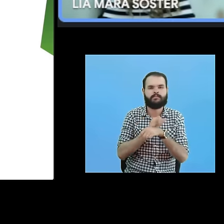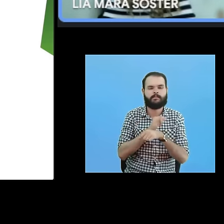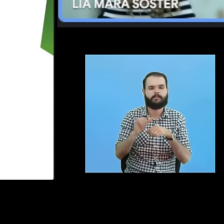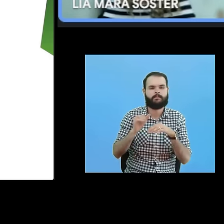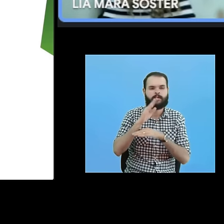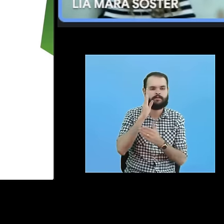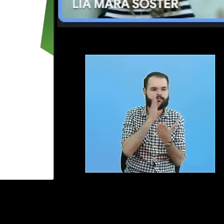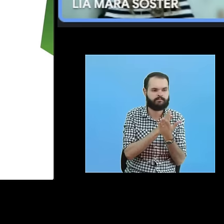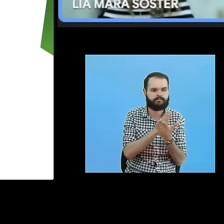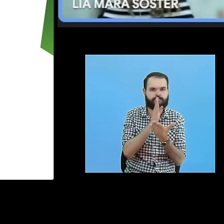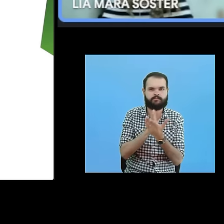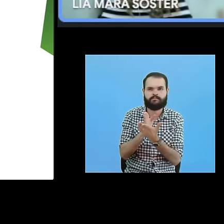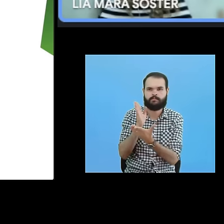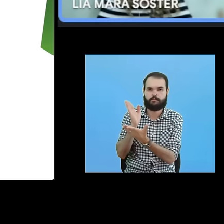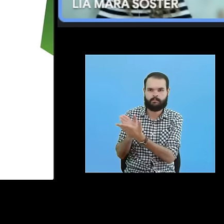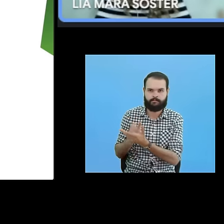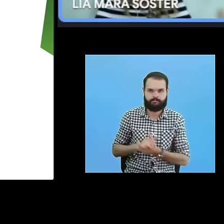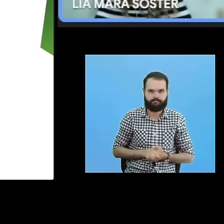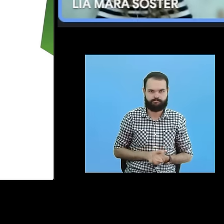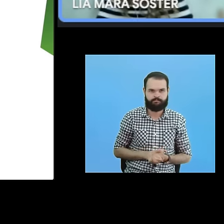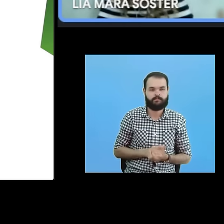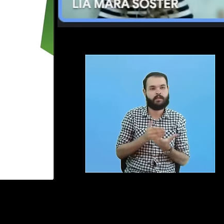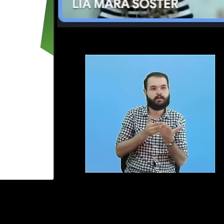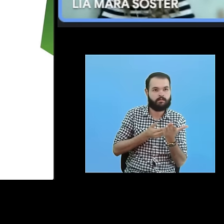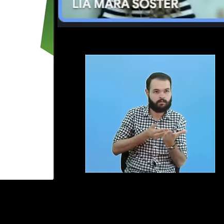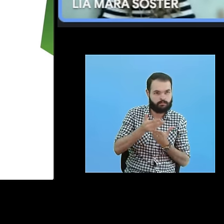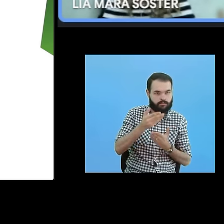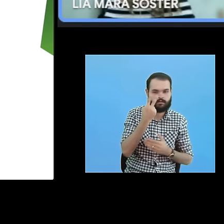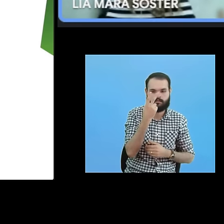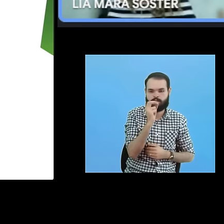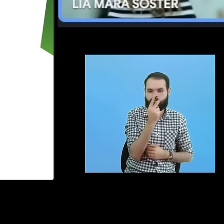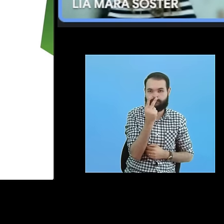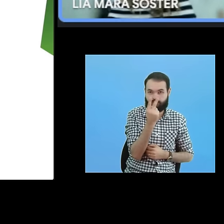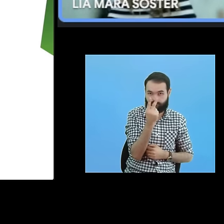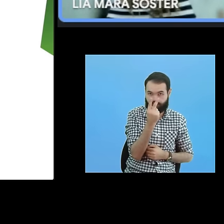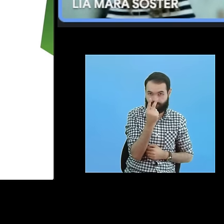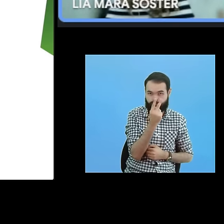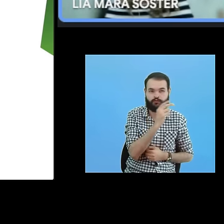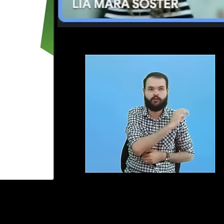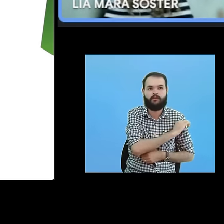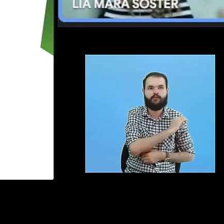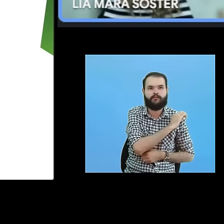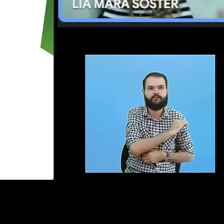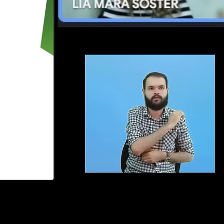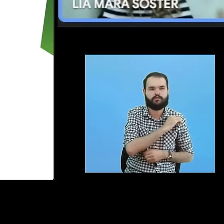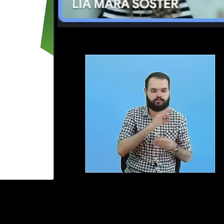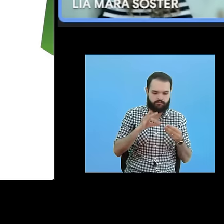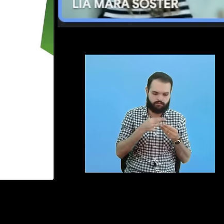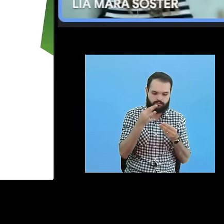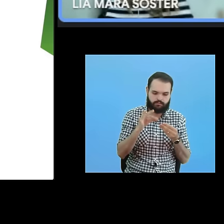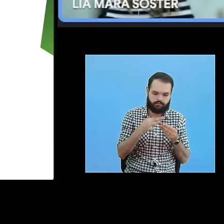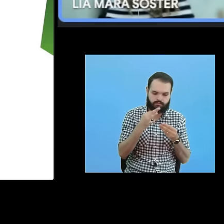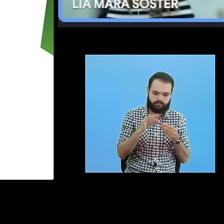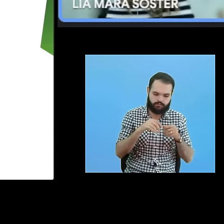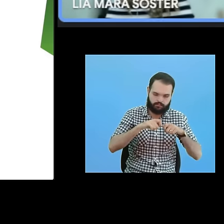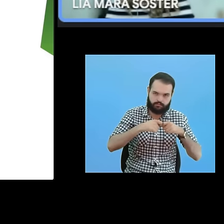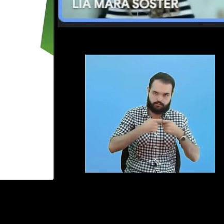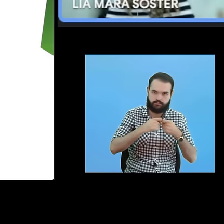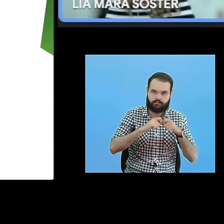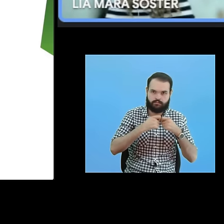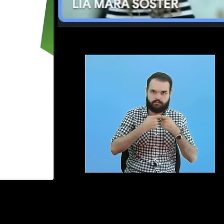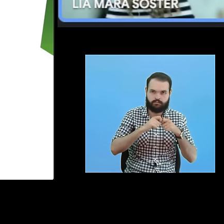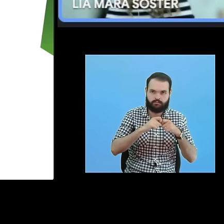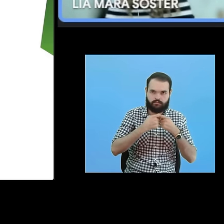mais pontuais. Então, nós começamos em 2022 com a oficina de crochê básico. Inclusive,